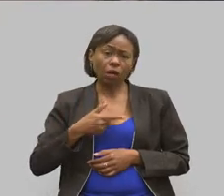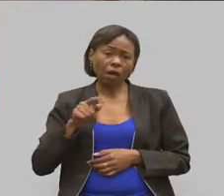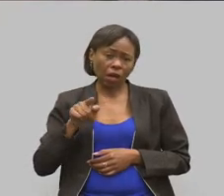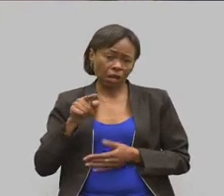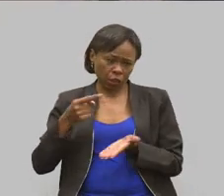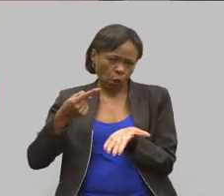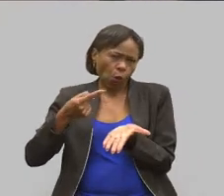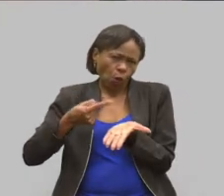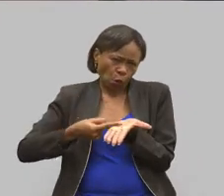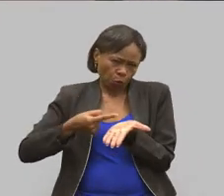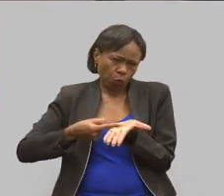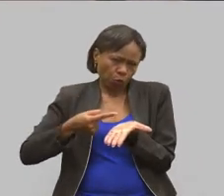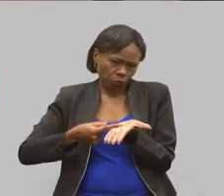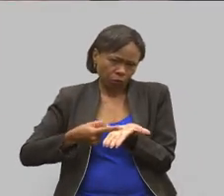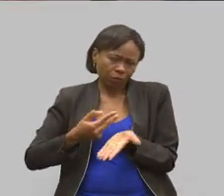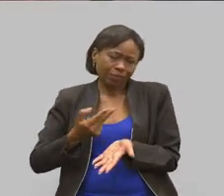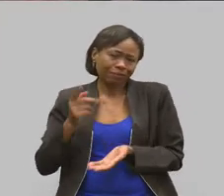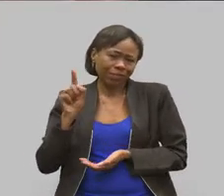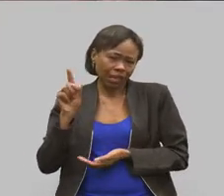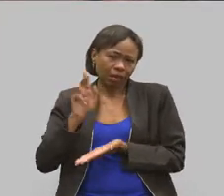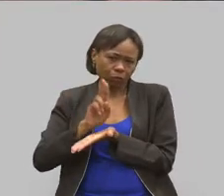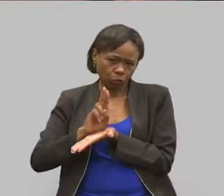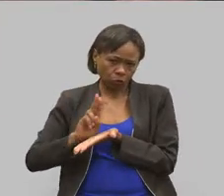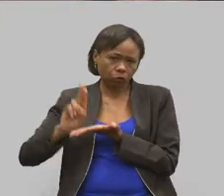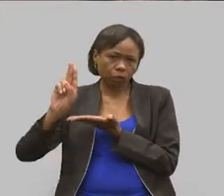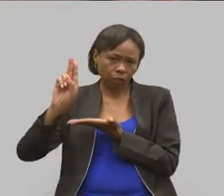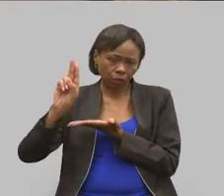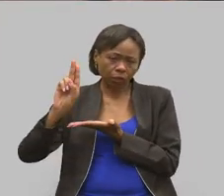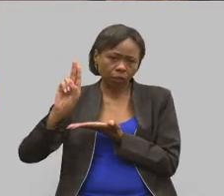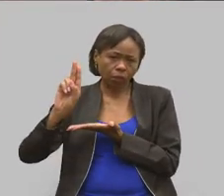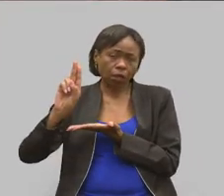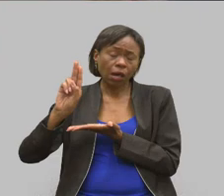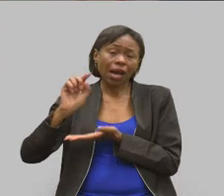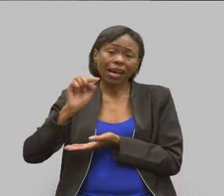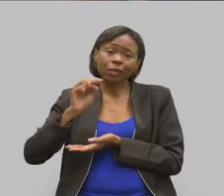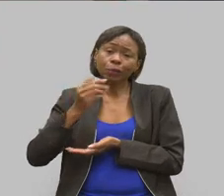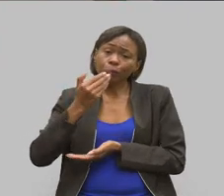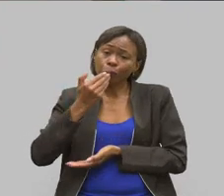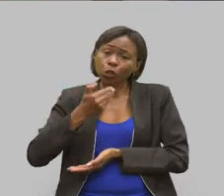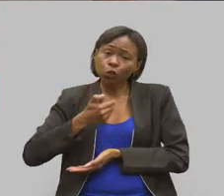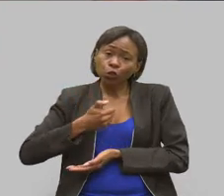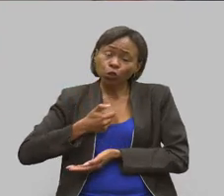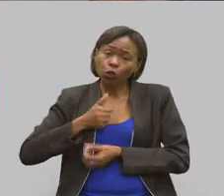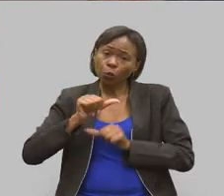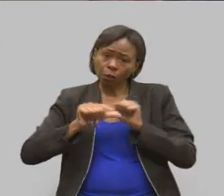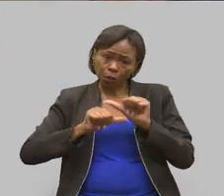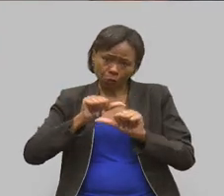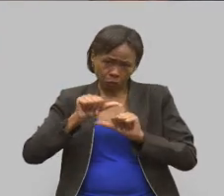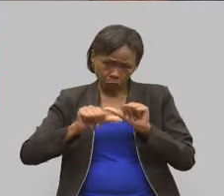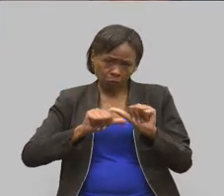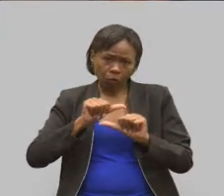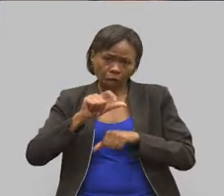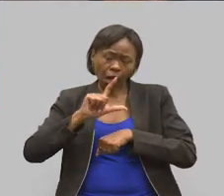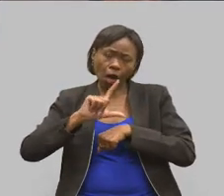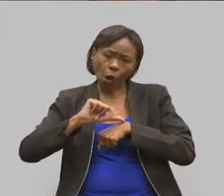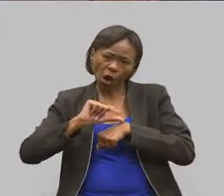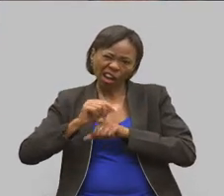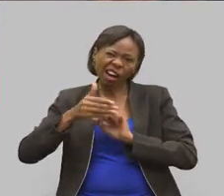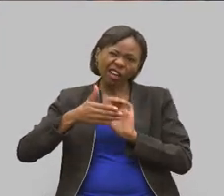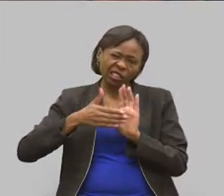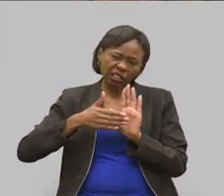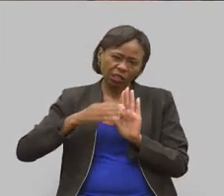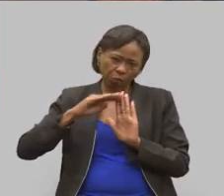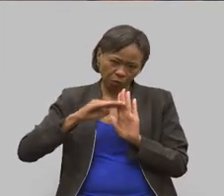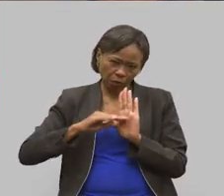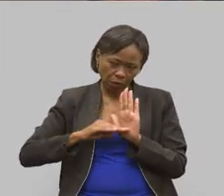que ele tem numa universidade ele pediu pra gente quebrar o protocolo e como eu quero que vocês se sintam em casa